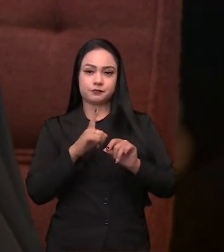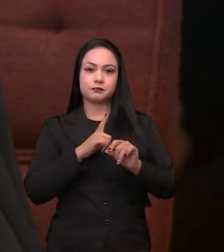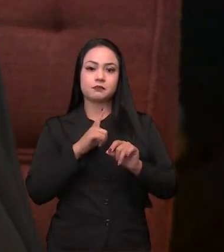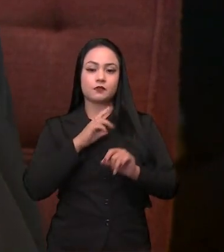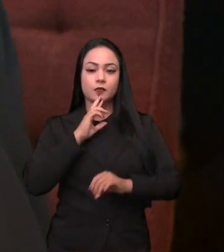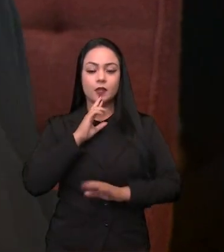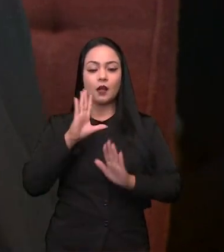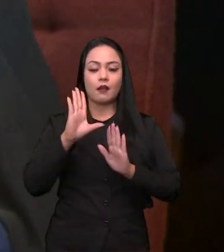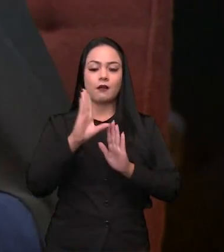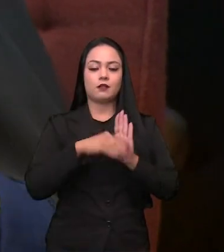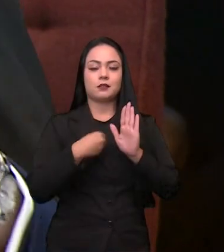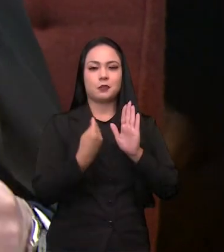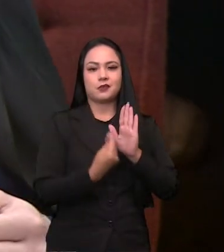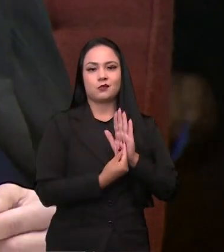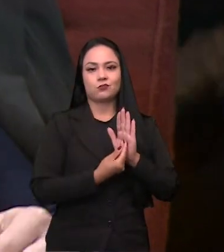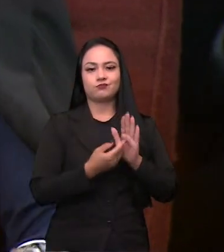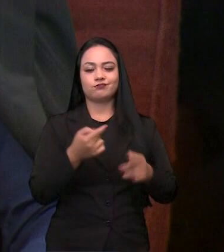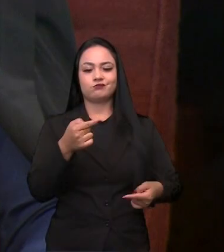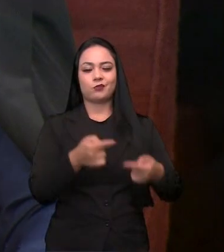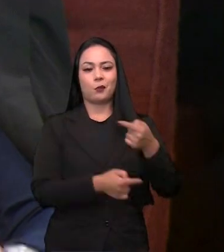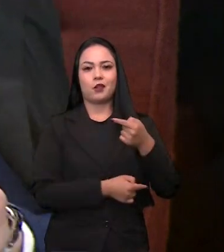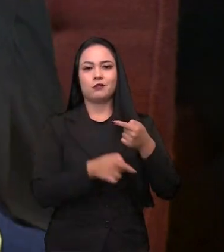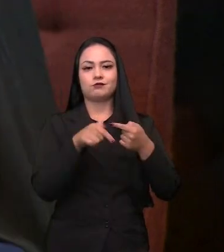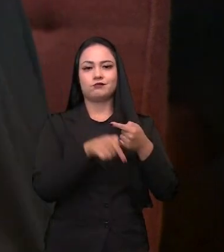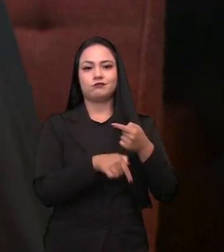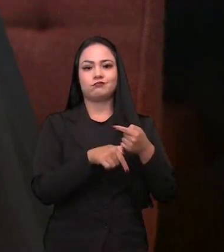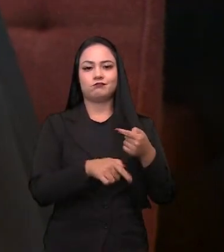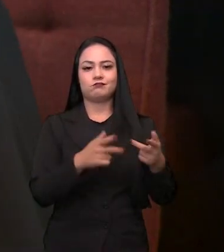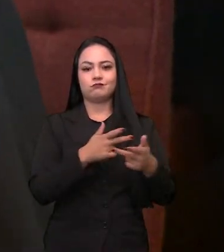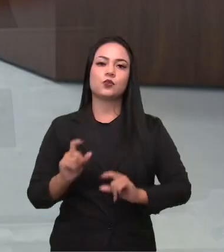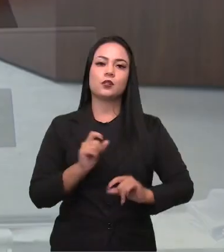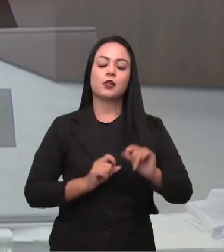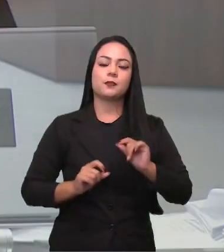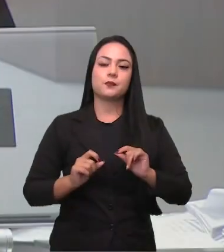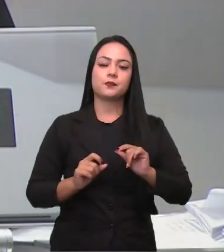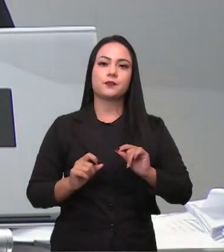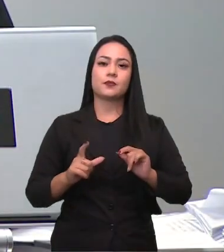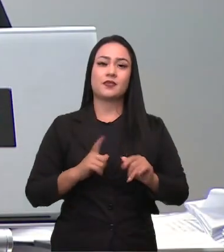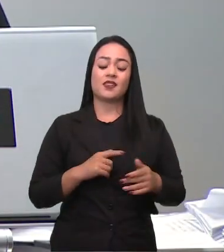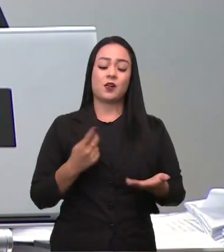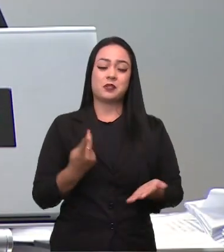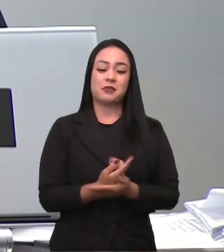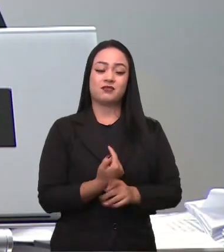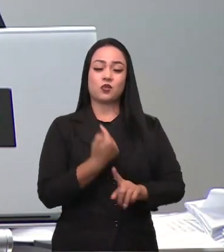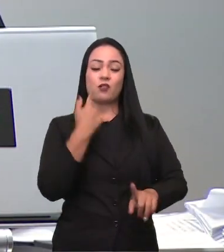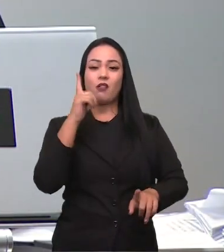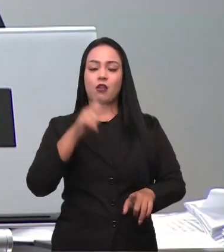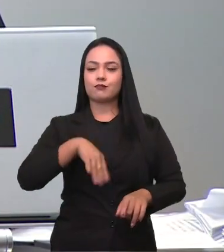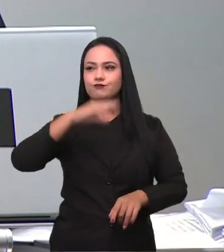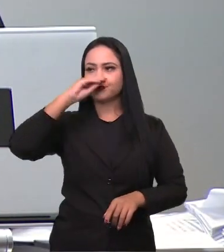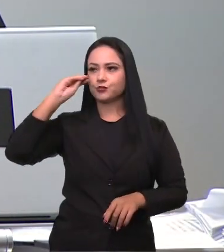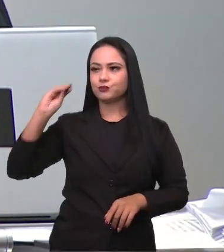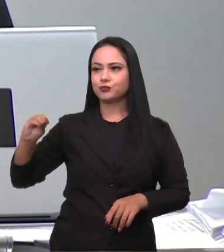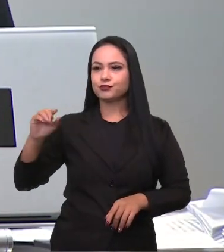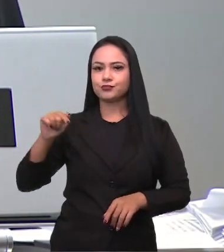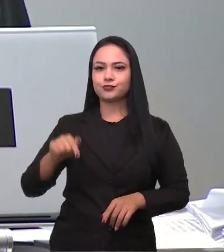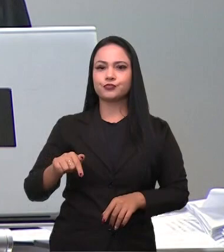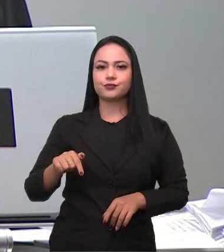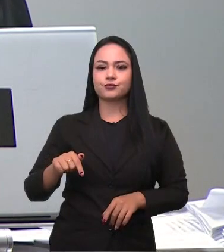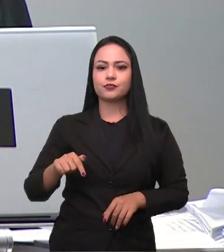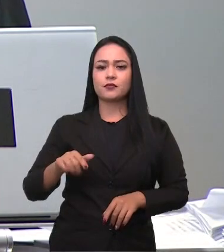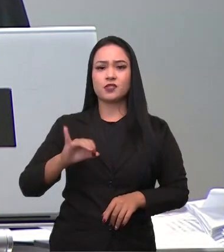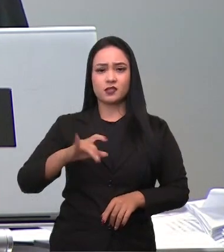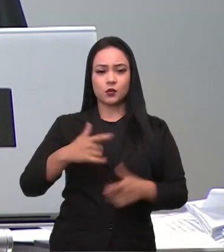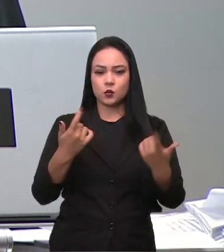reclamação porque ele tá descumprindo o ente vinculante os precedentes são ignorados e se